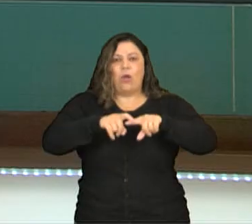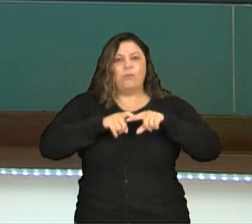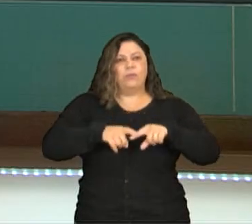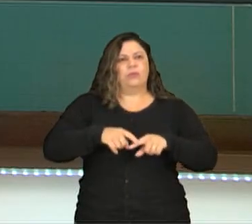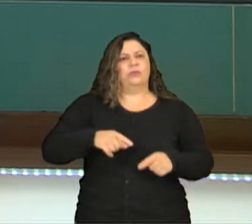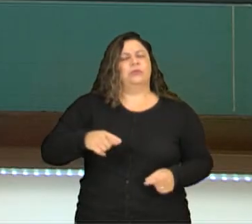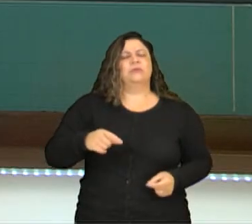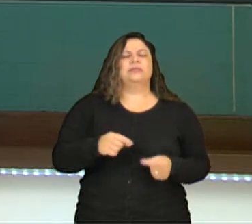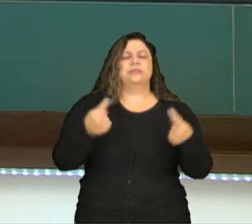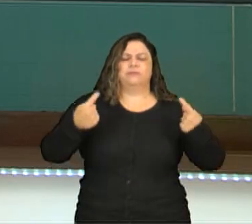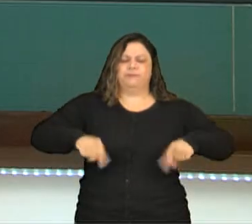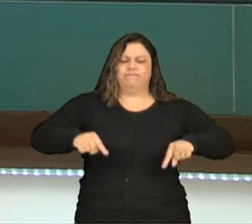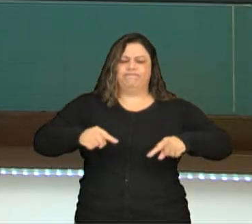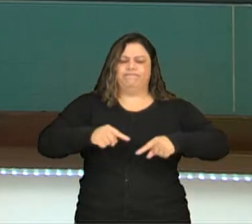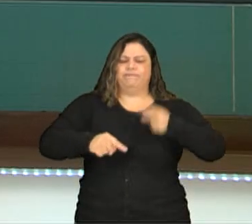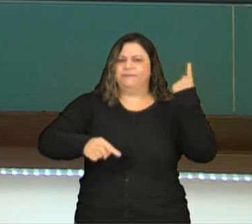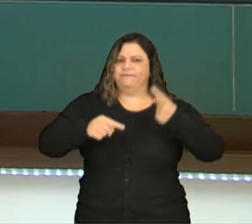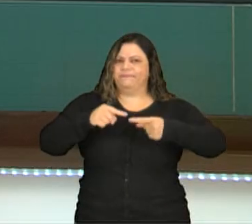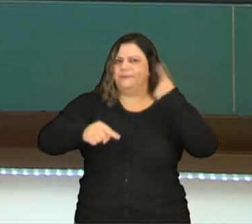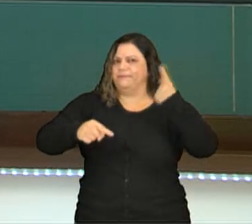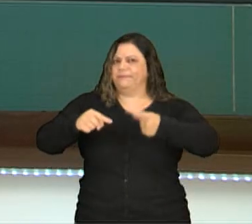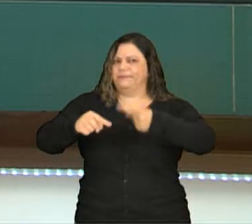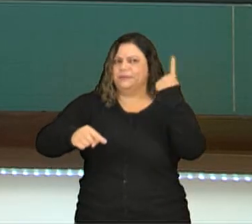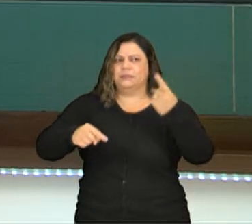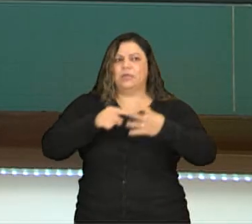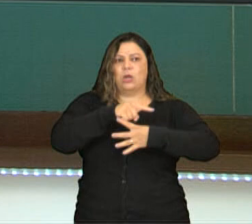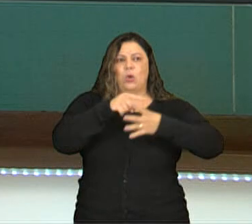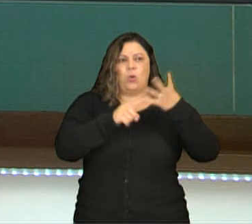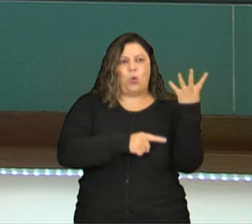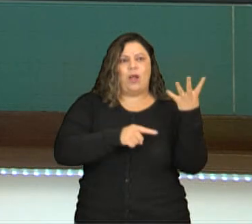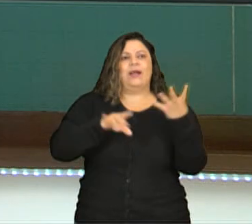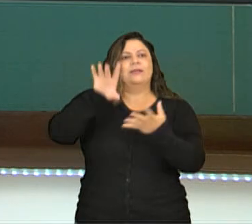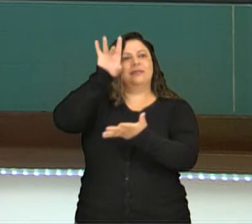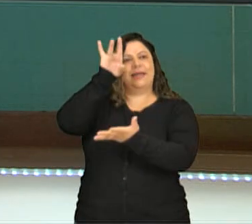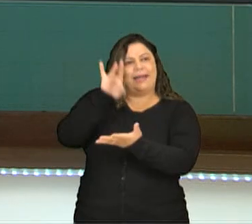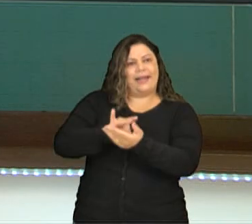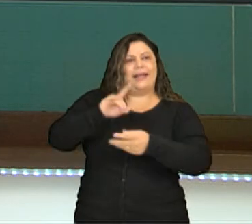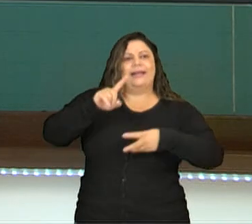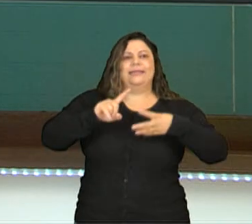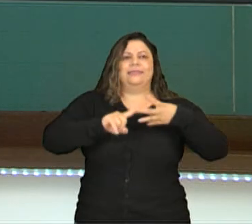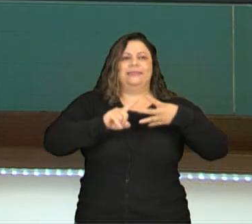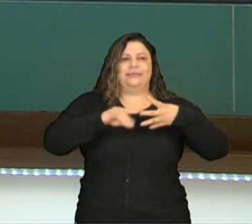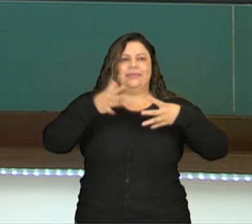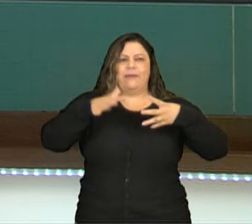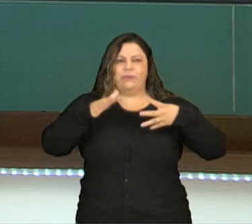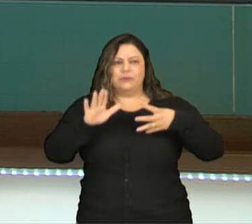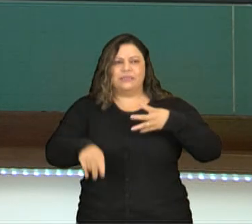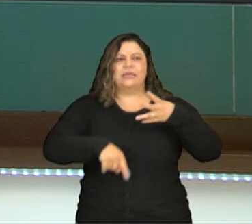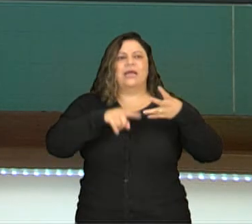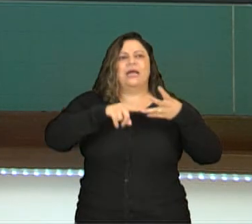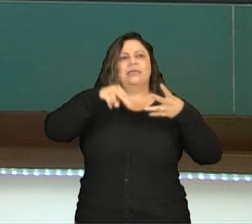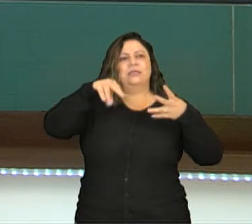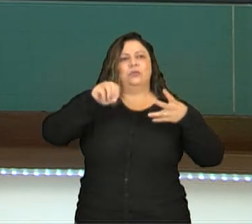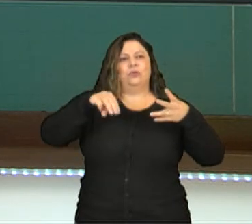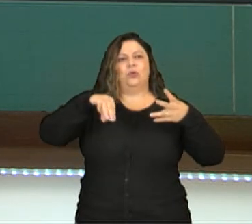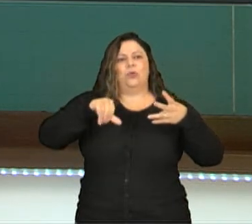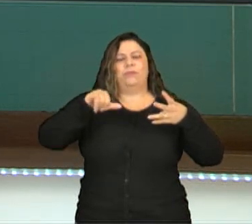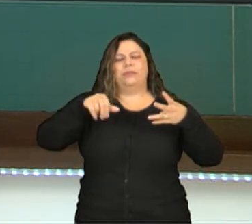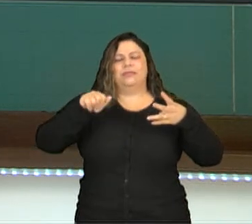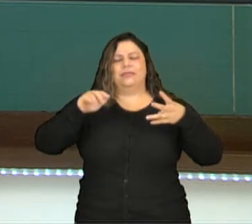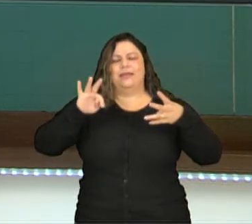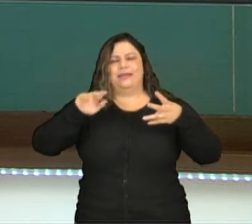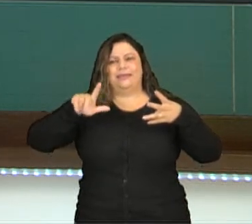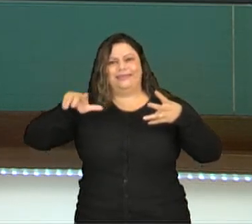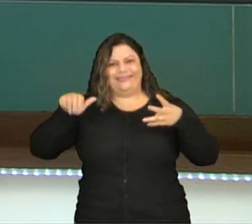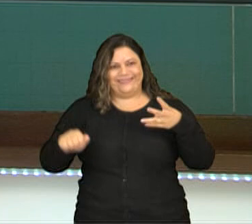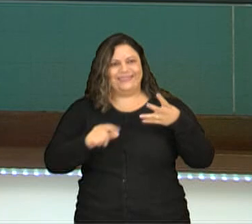entre quatro escolas principais. A escola realista, a realista moderada, a nominalista e a conceitualista.